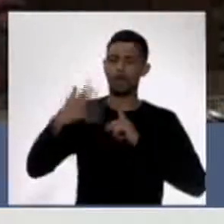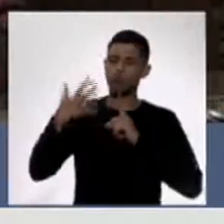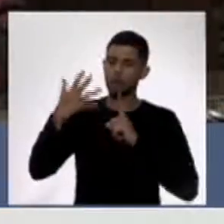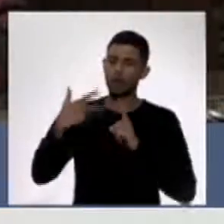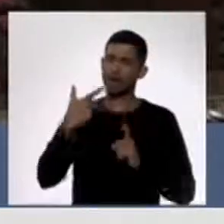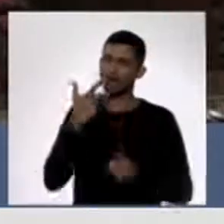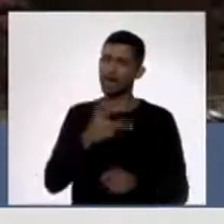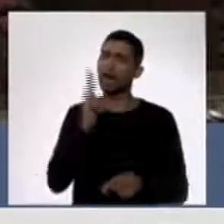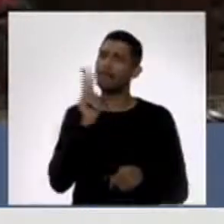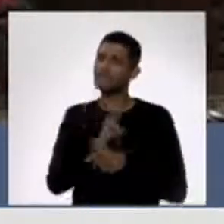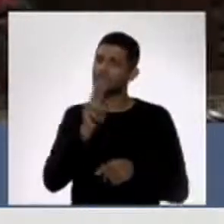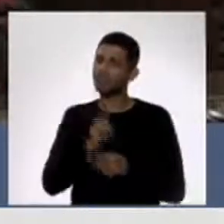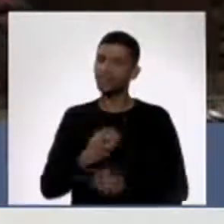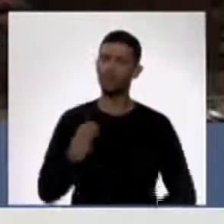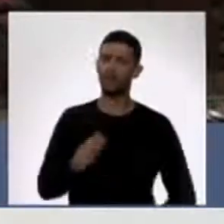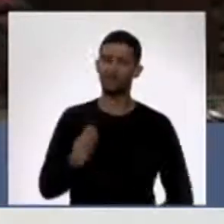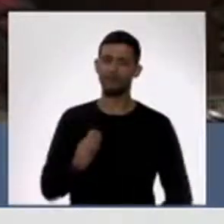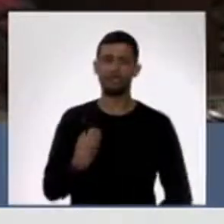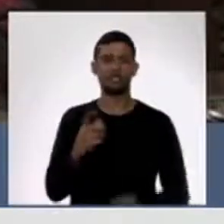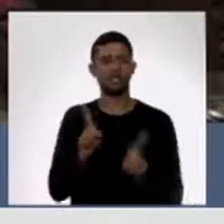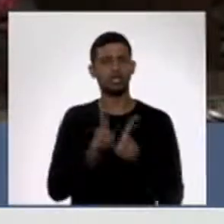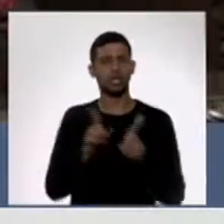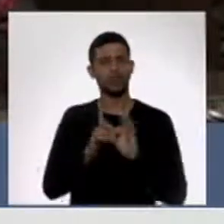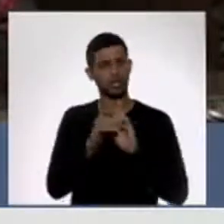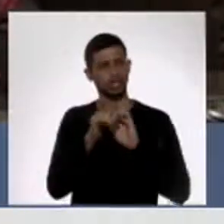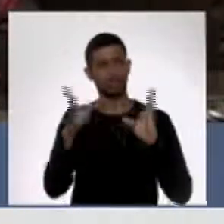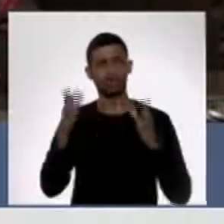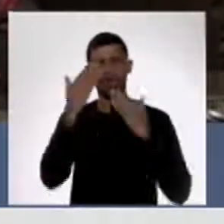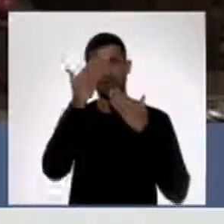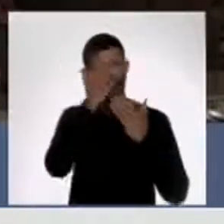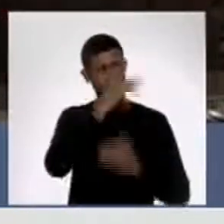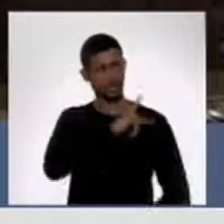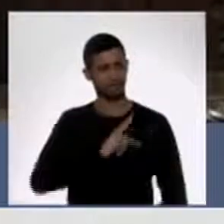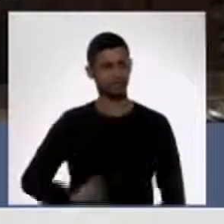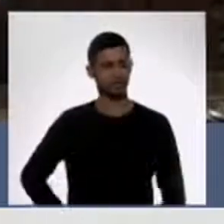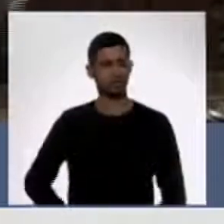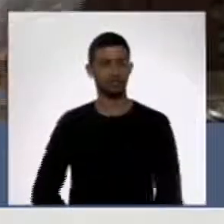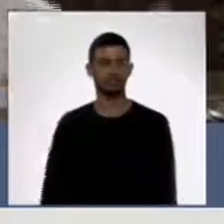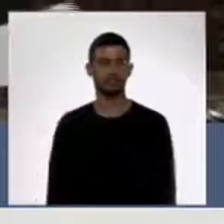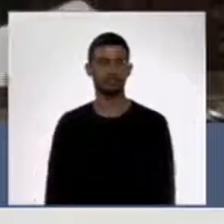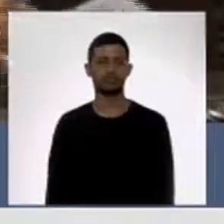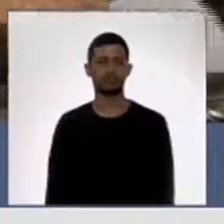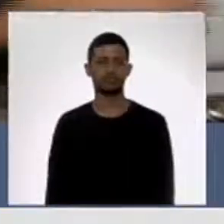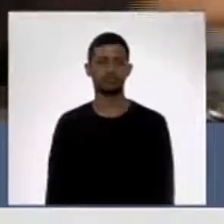a defesa pela vida e pela democracia. Muito obrigada, senhor presidente.